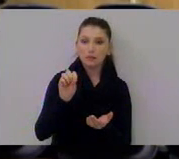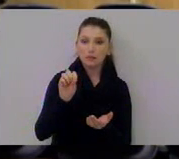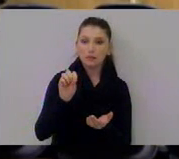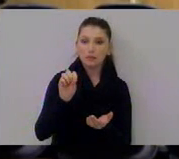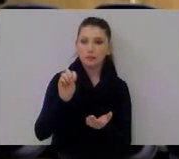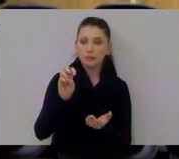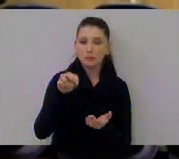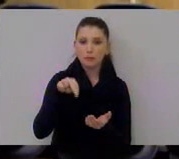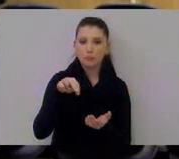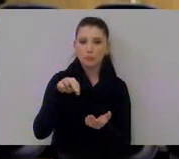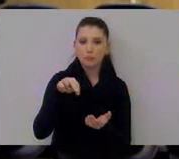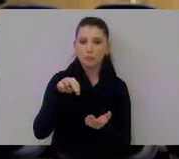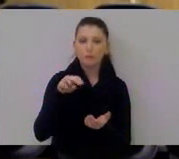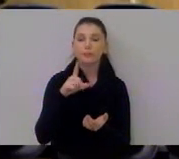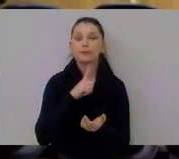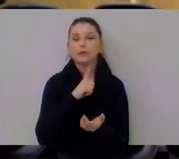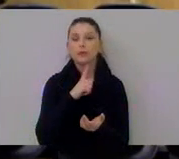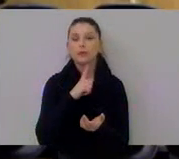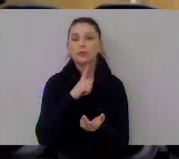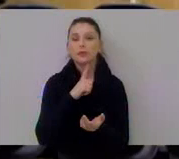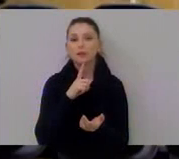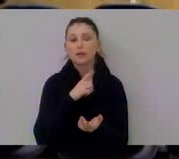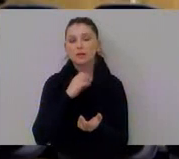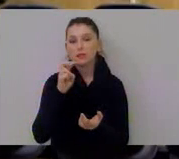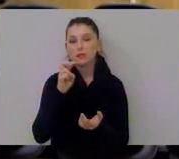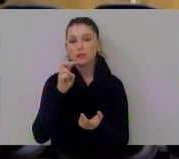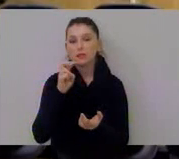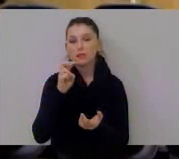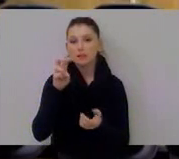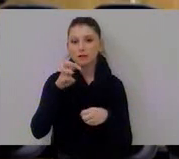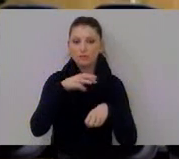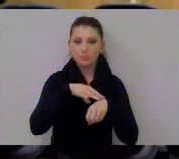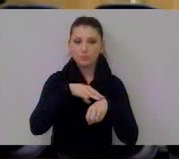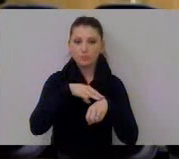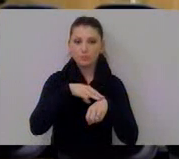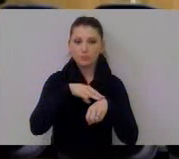Vossa Excelência dispõe de 5 minutos.